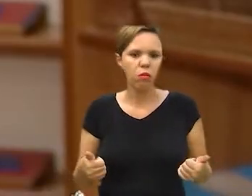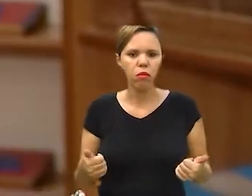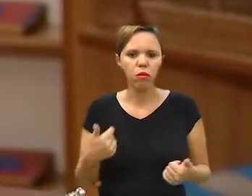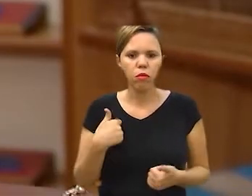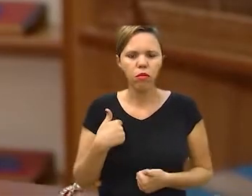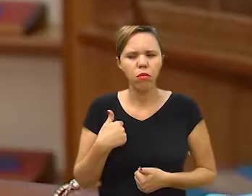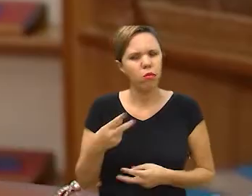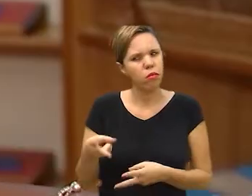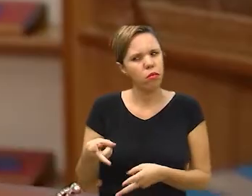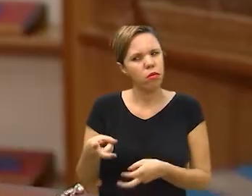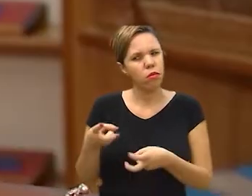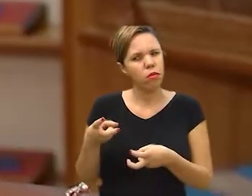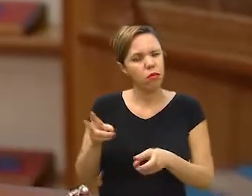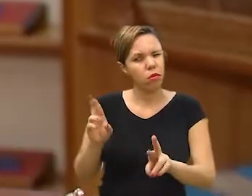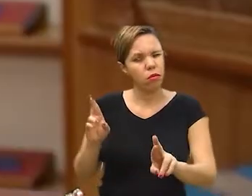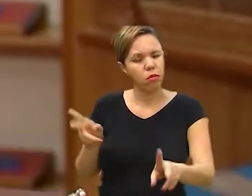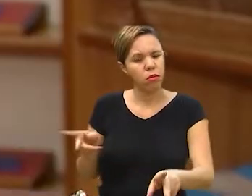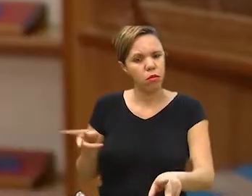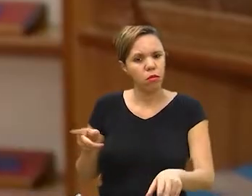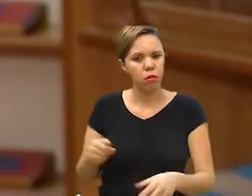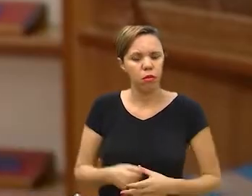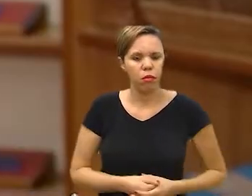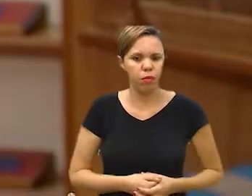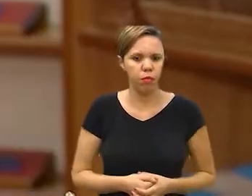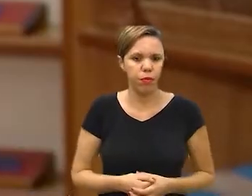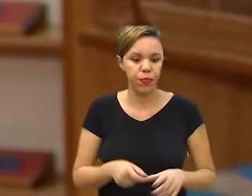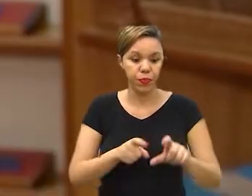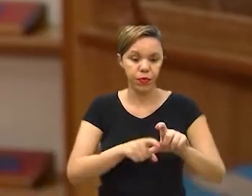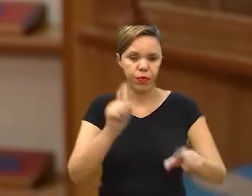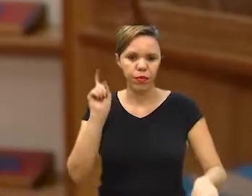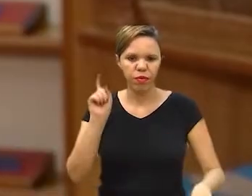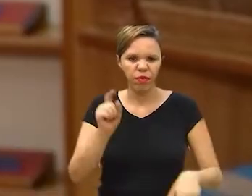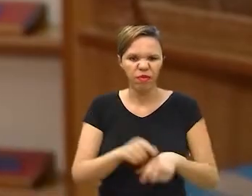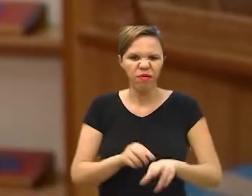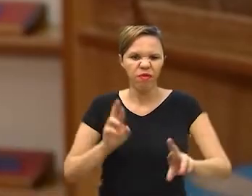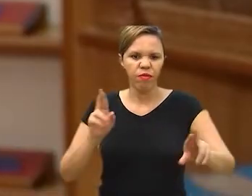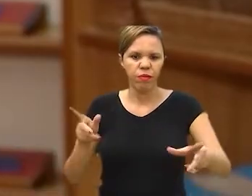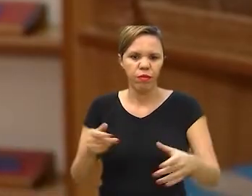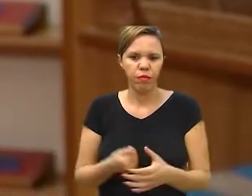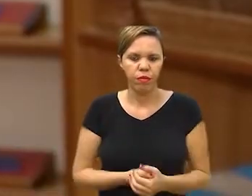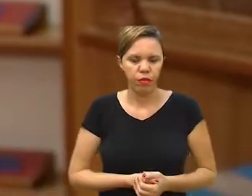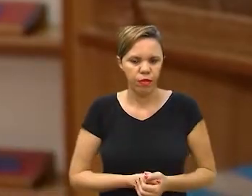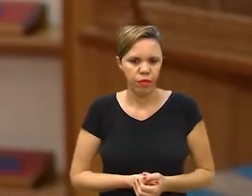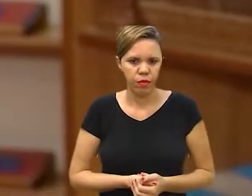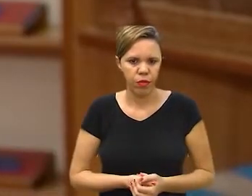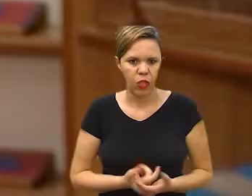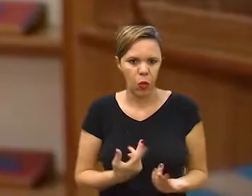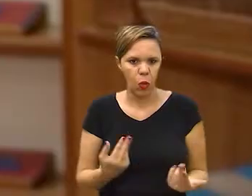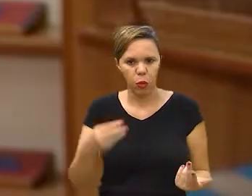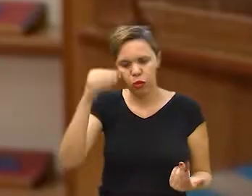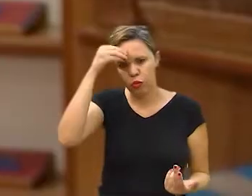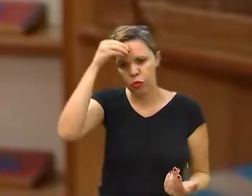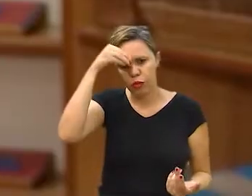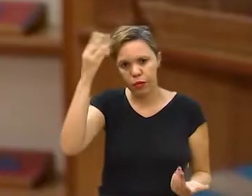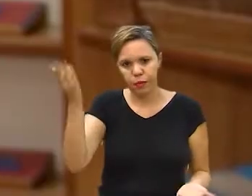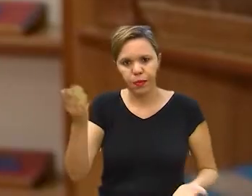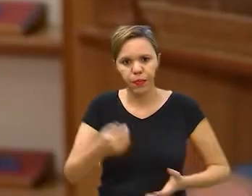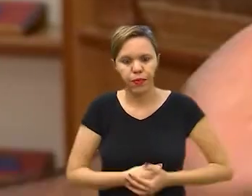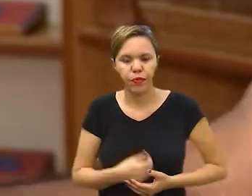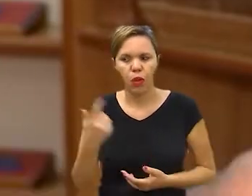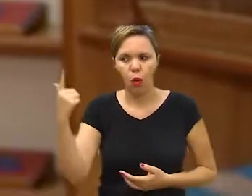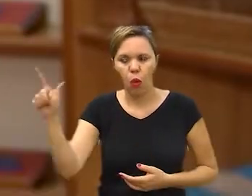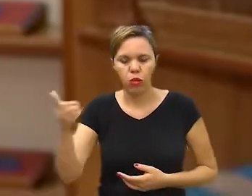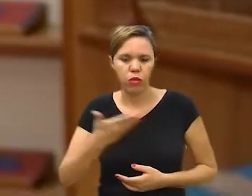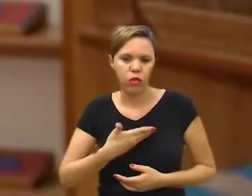eu comecei a observar a diferença, que eles criam muita independência, muito diferente dos meus sobrinhos, de